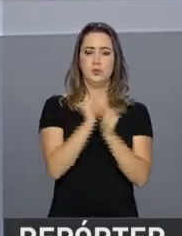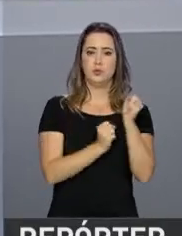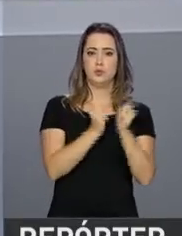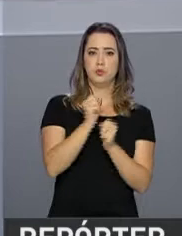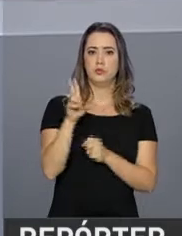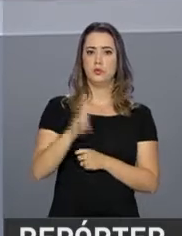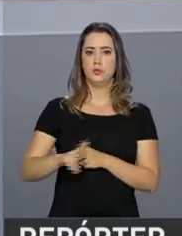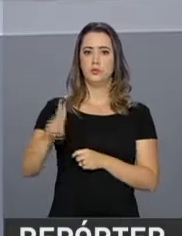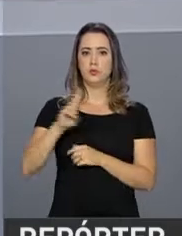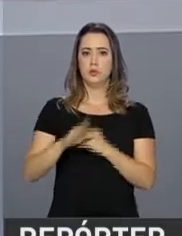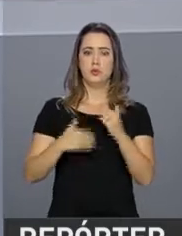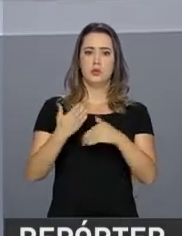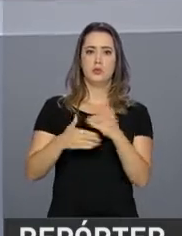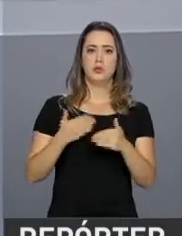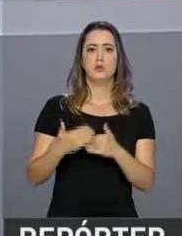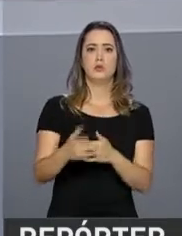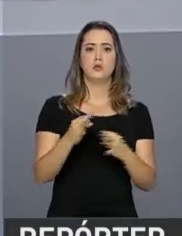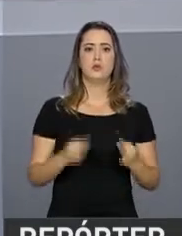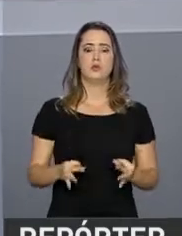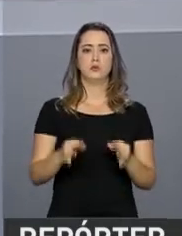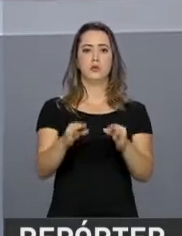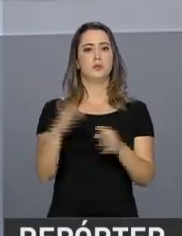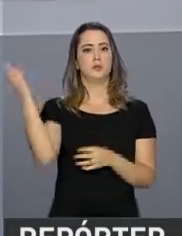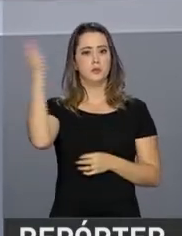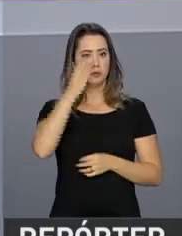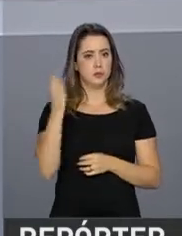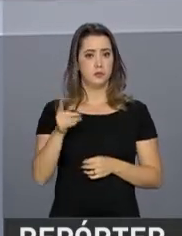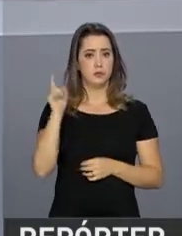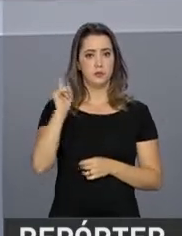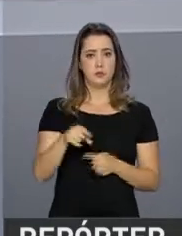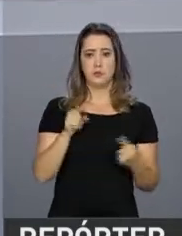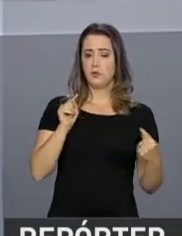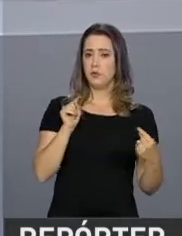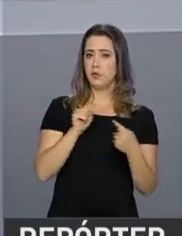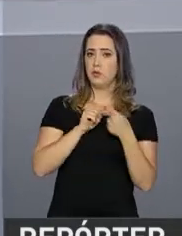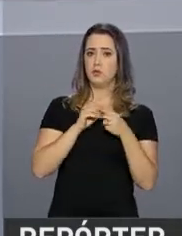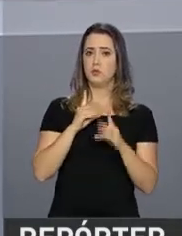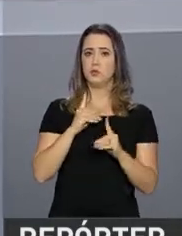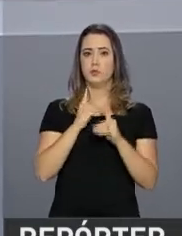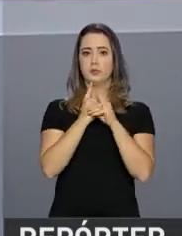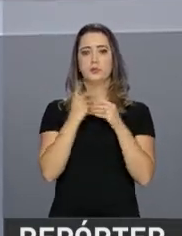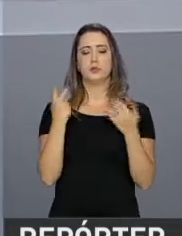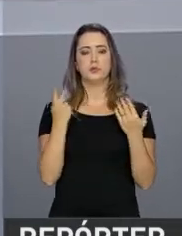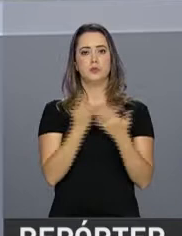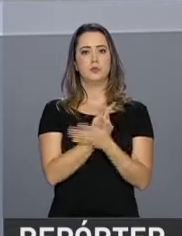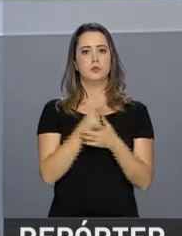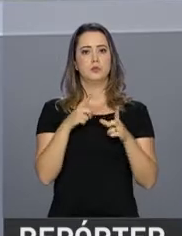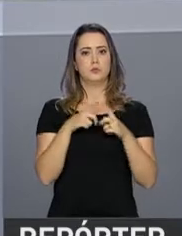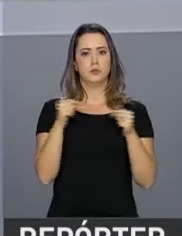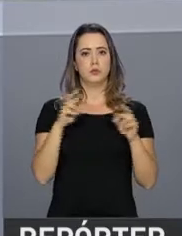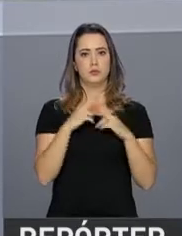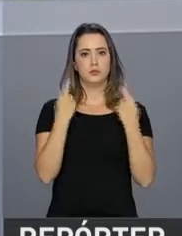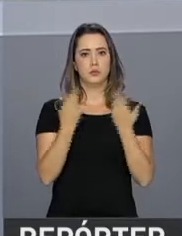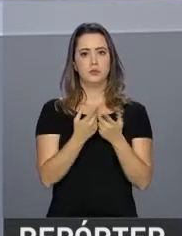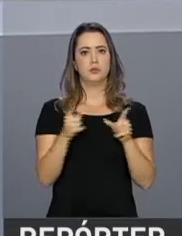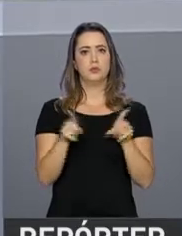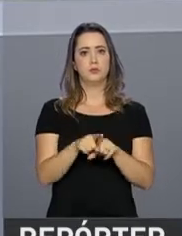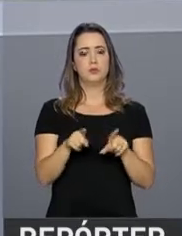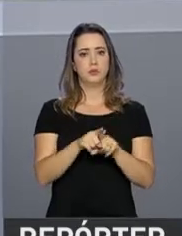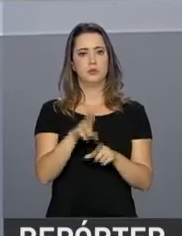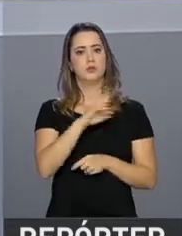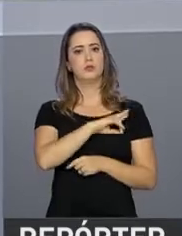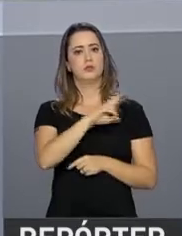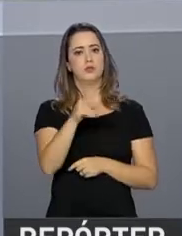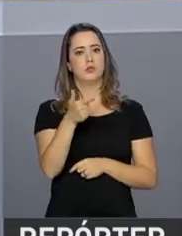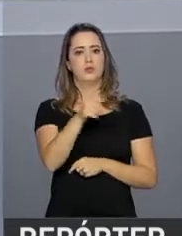universidades no desenvolvimento da tecnologia brasileira esse é o objetivo do encontro realizado em brasília que reuniu também representantes